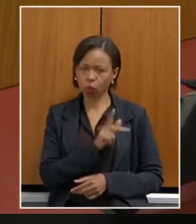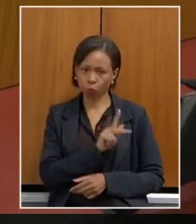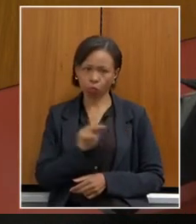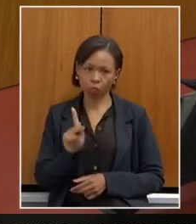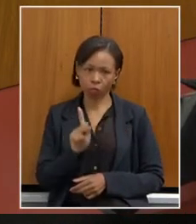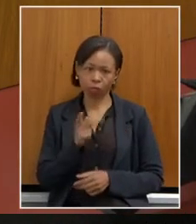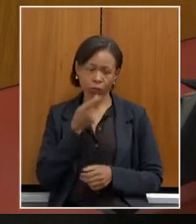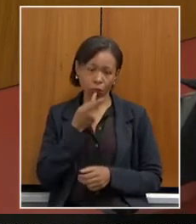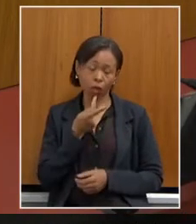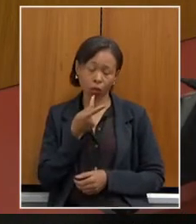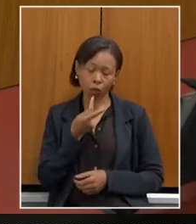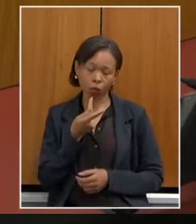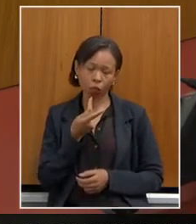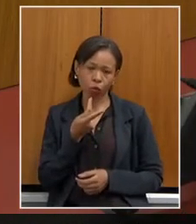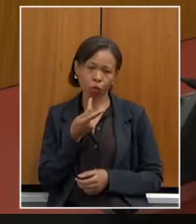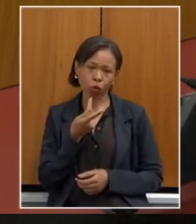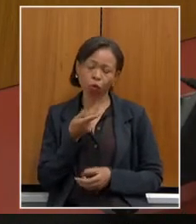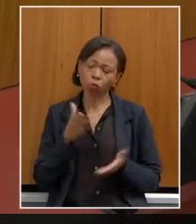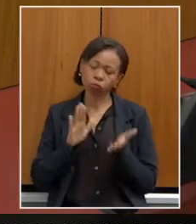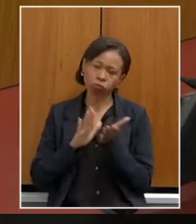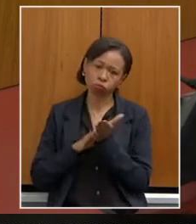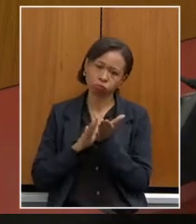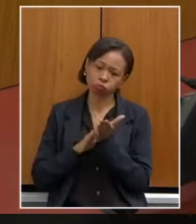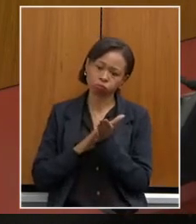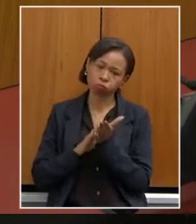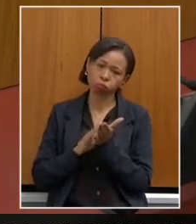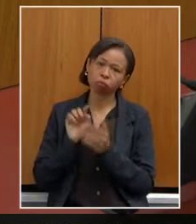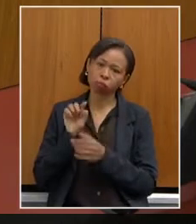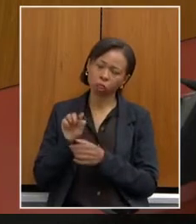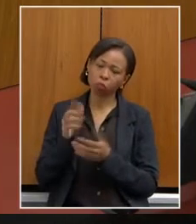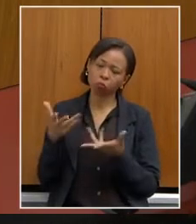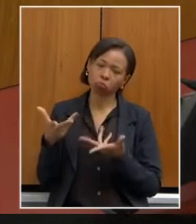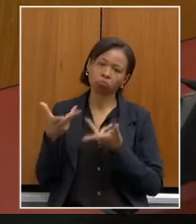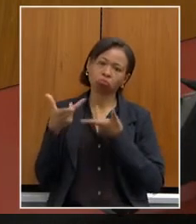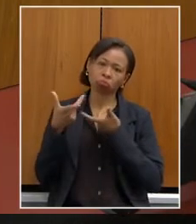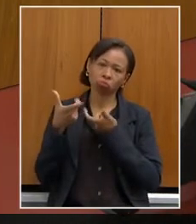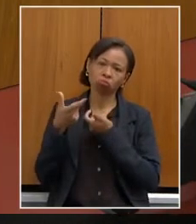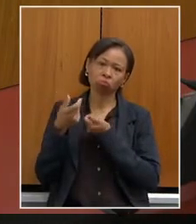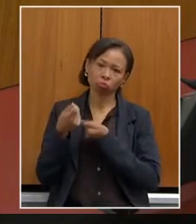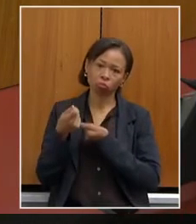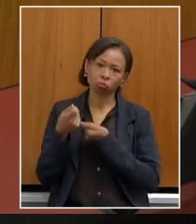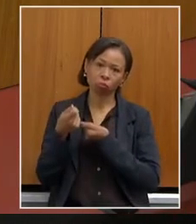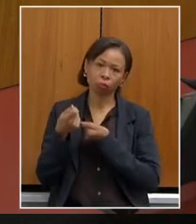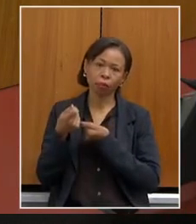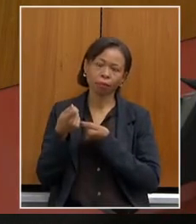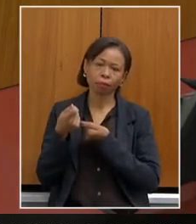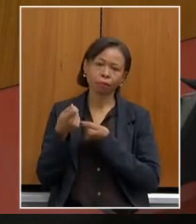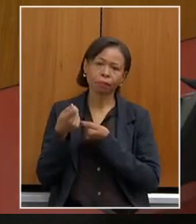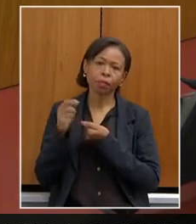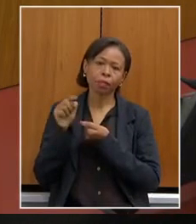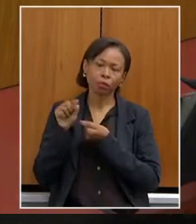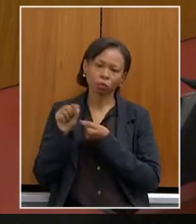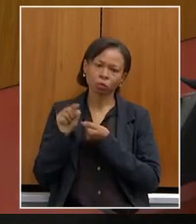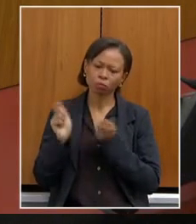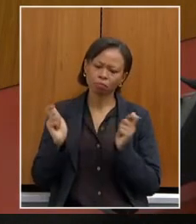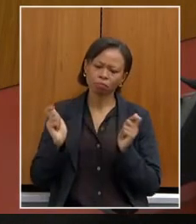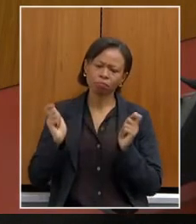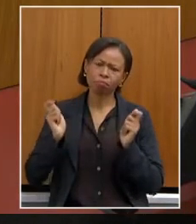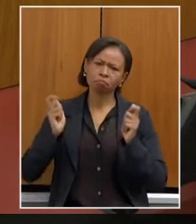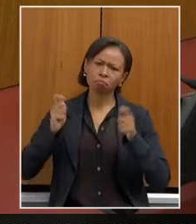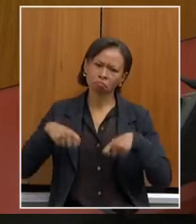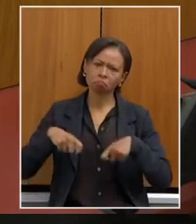enalteceu suas qualidades a qualidade de pessoa altamente capacitada